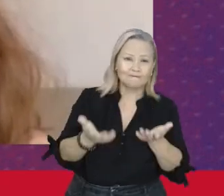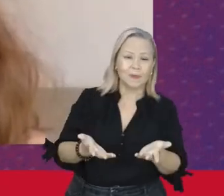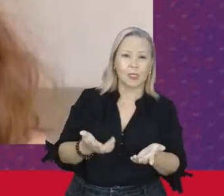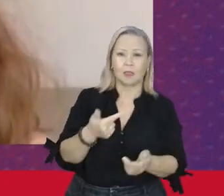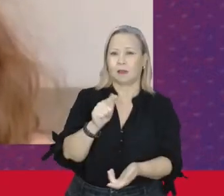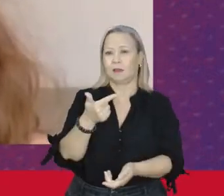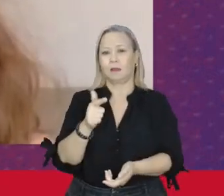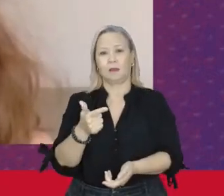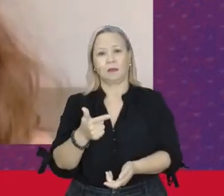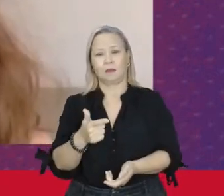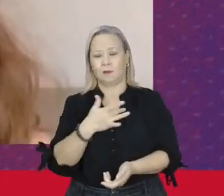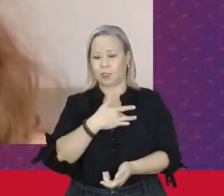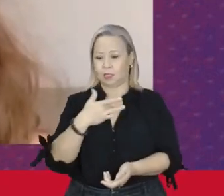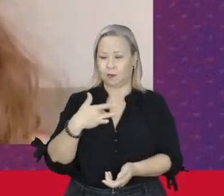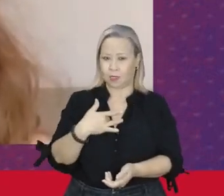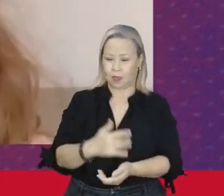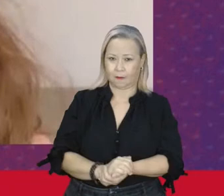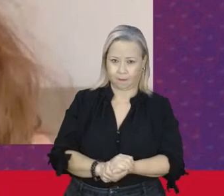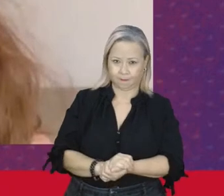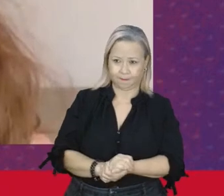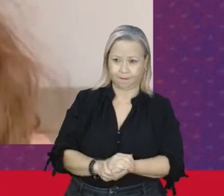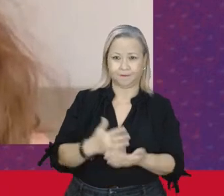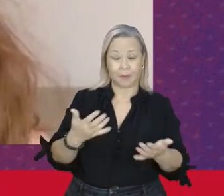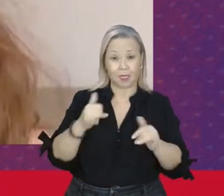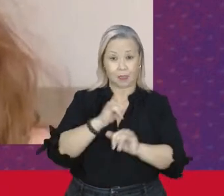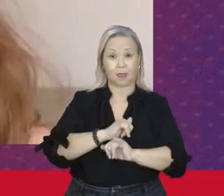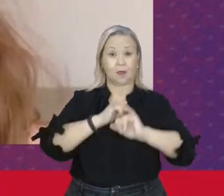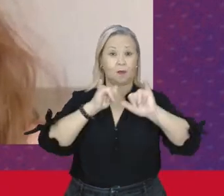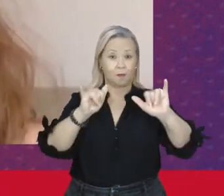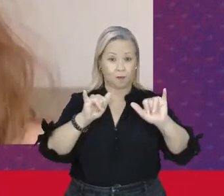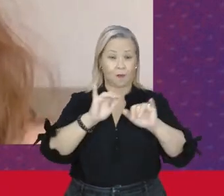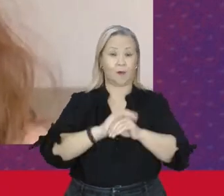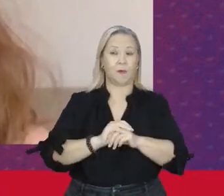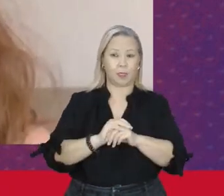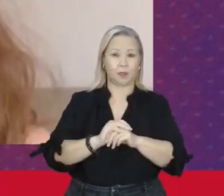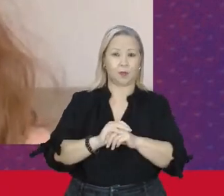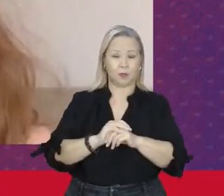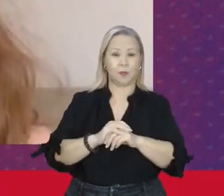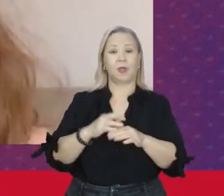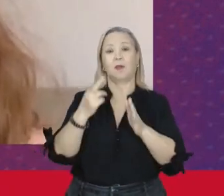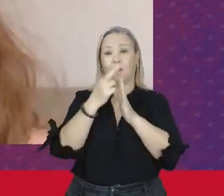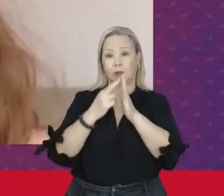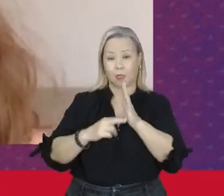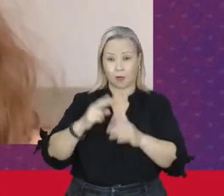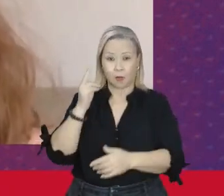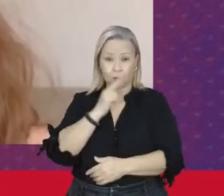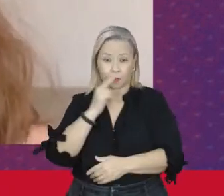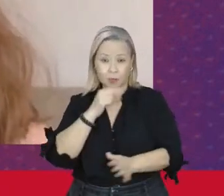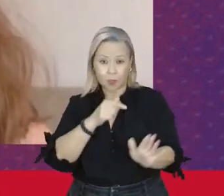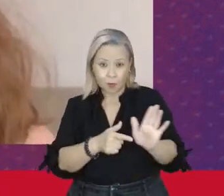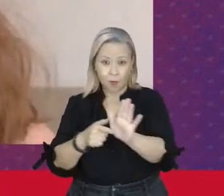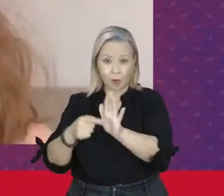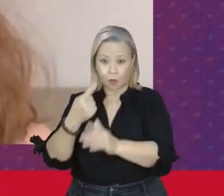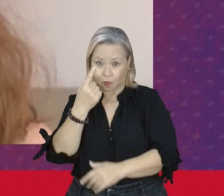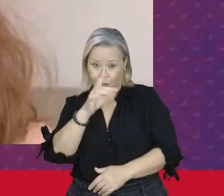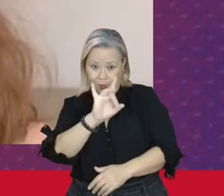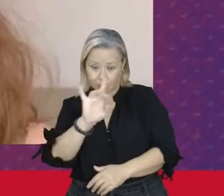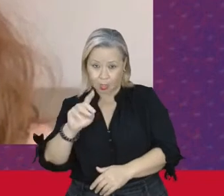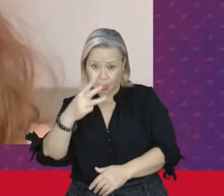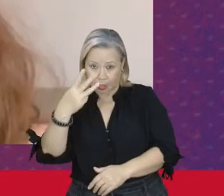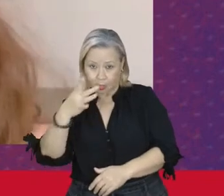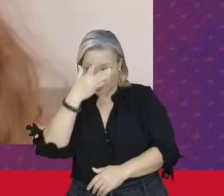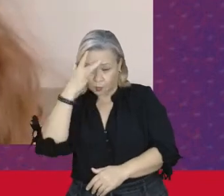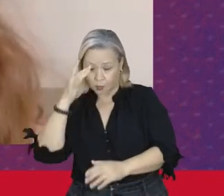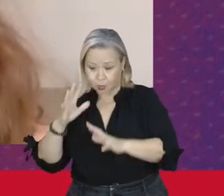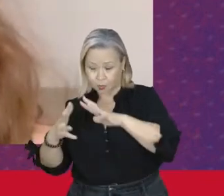garante a saúde. E aí tem um dado também do Relatório Global de Nutrição que mostra que 1 em cada 3 pessoas no